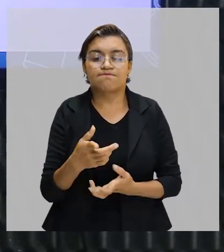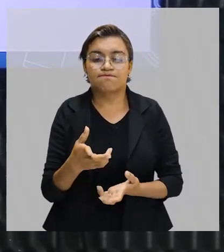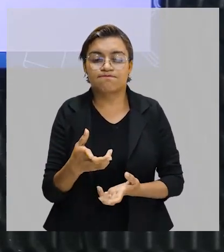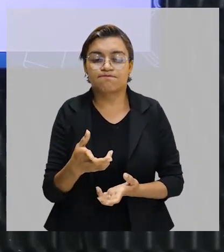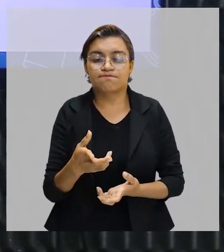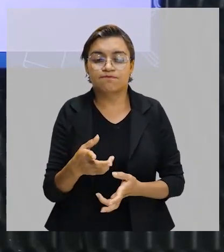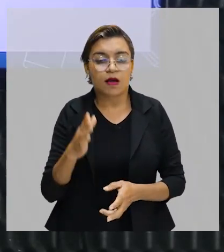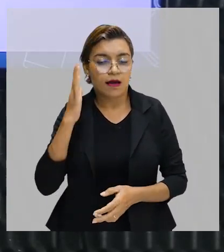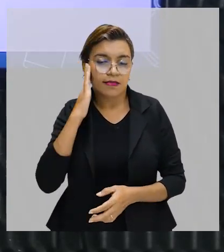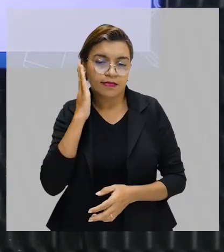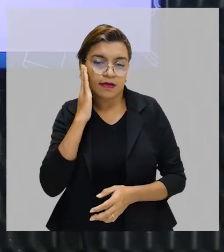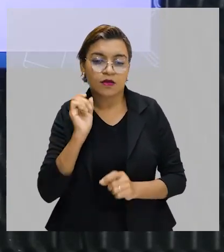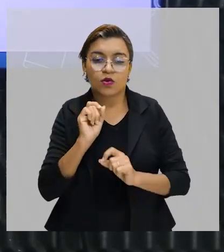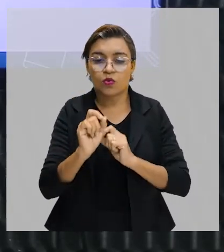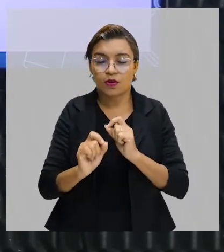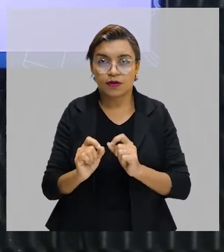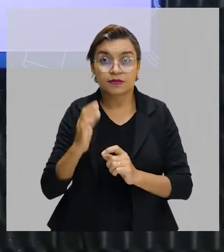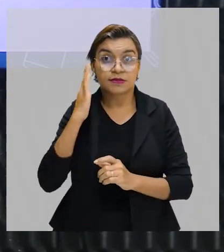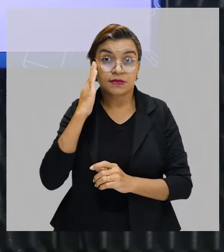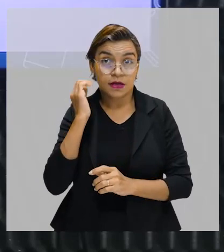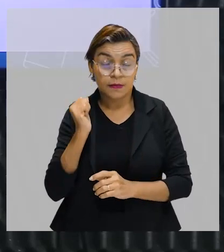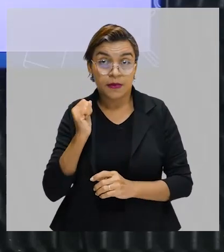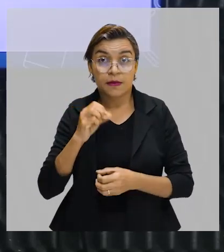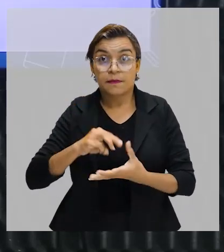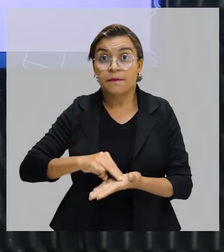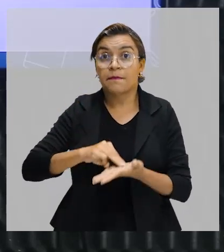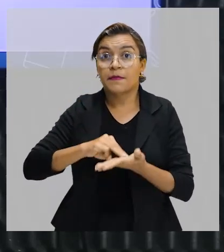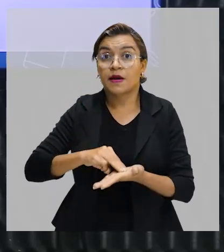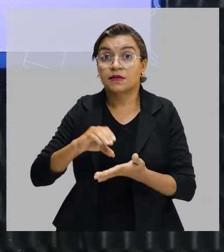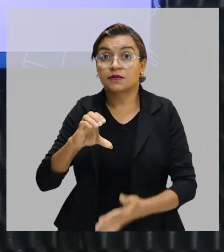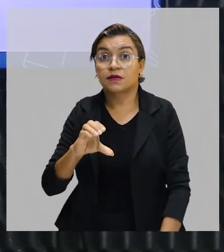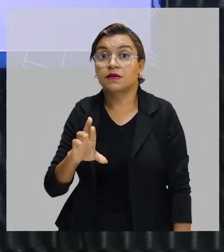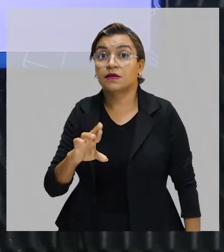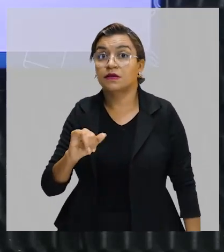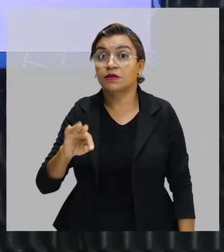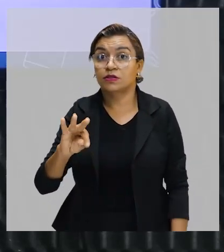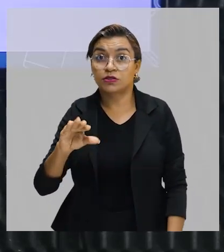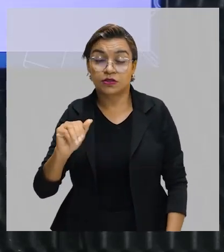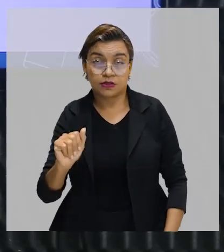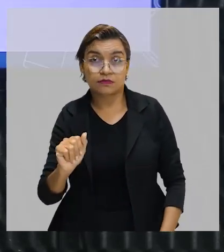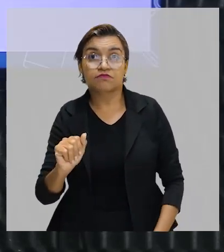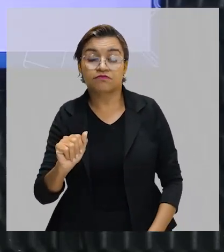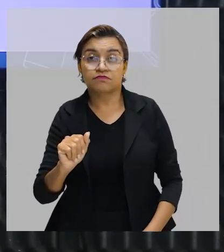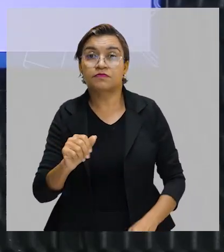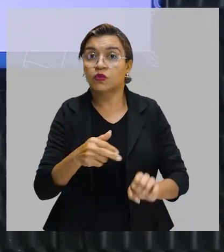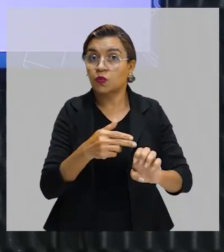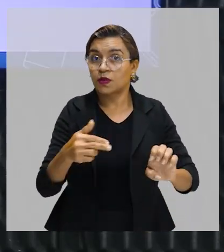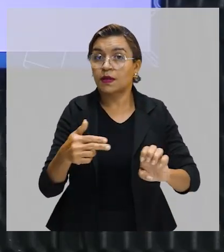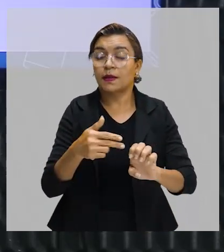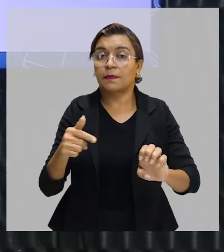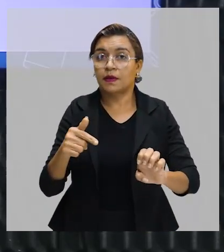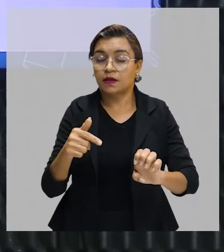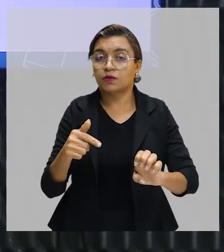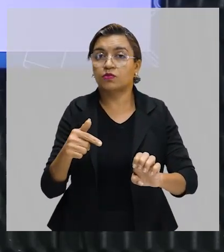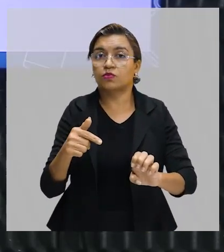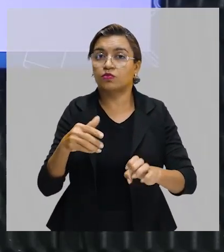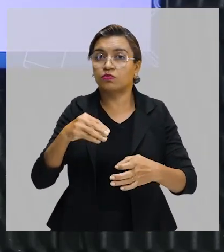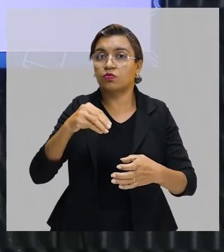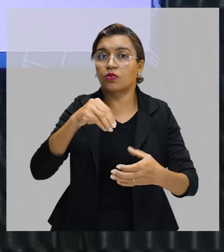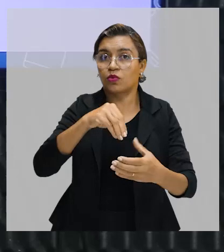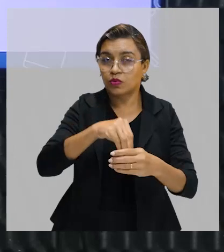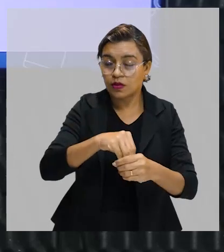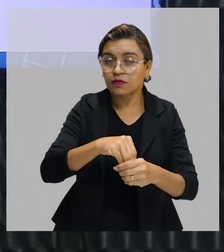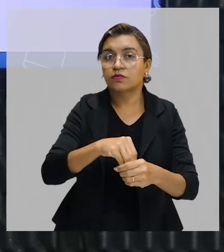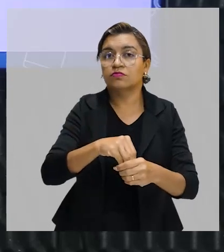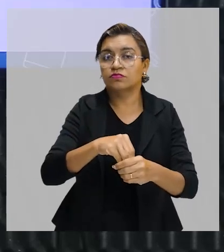ok? Para que a gente consiga saber aí qual é a massa crítica que a gente vai ter que colocar de um determinado elemento para poder ele ter aí ele